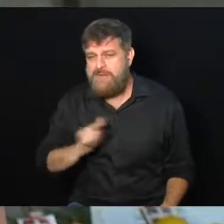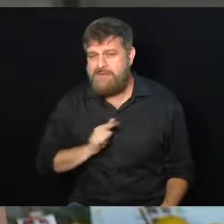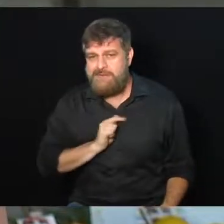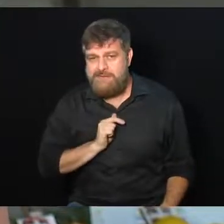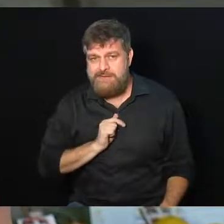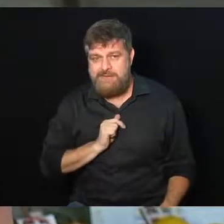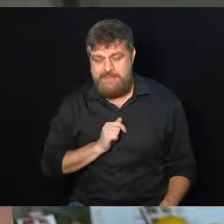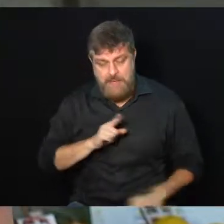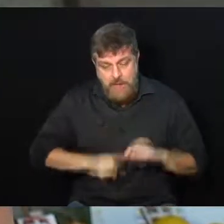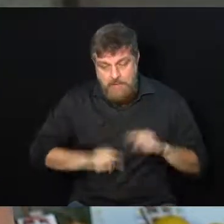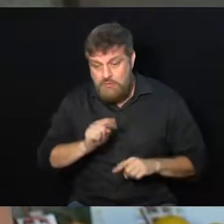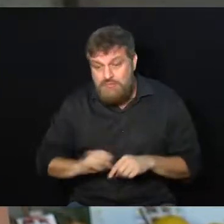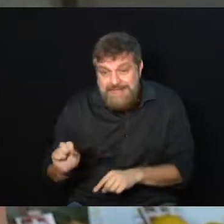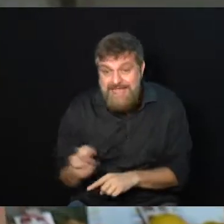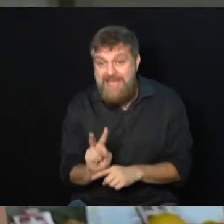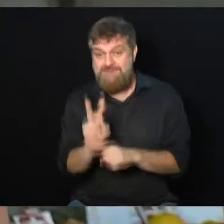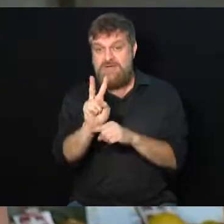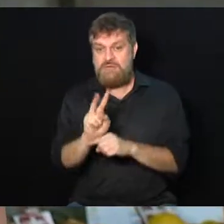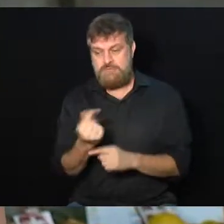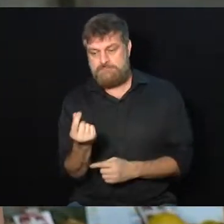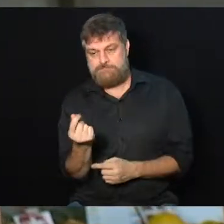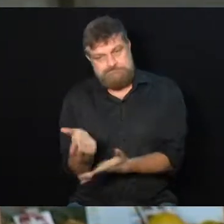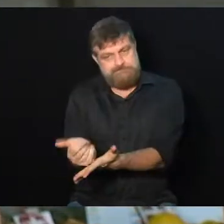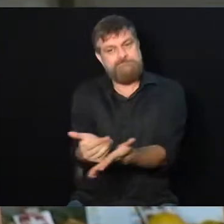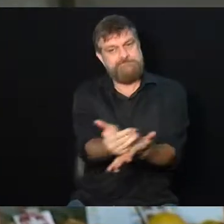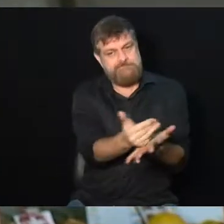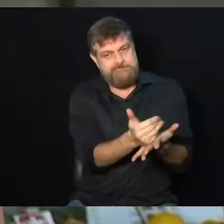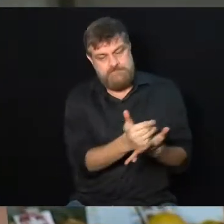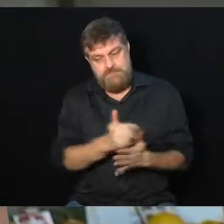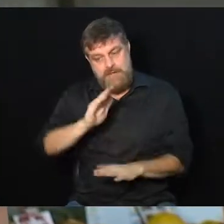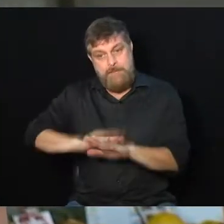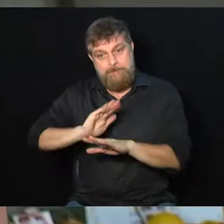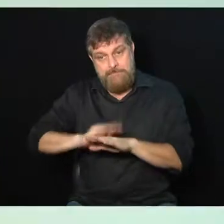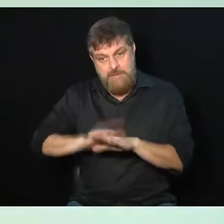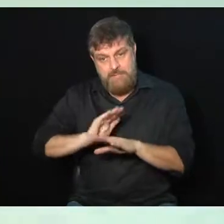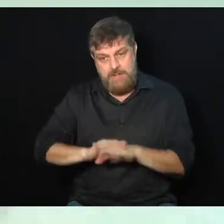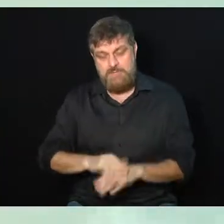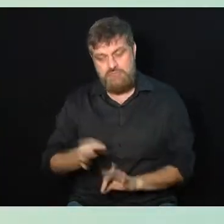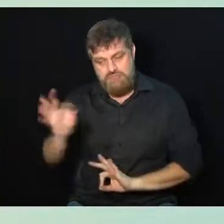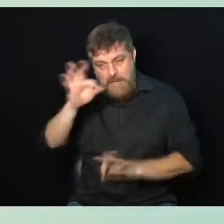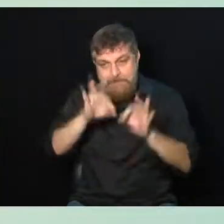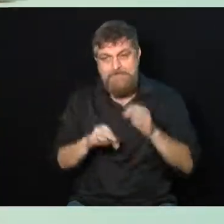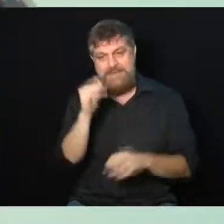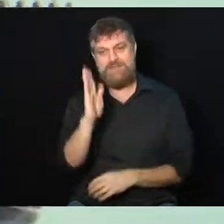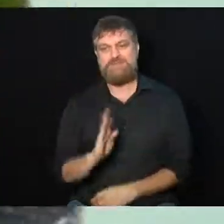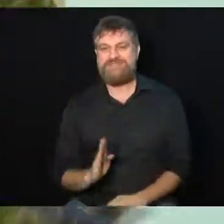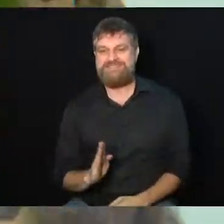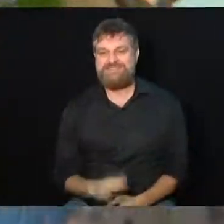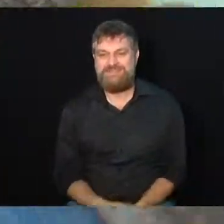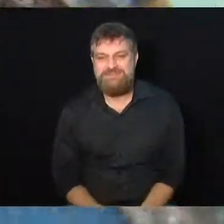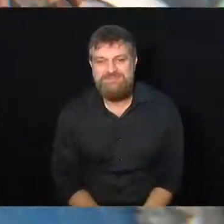esses produtos e que a gente possa gerar renda a partir da nossa própria biodiversidade.